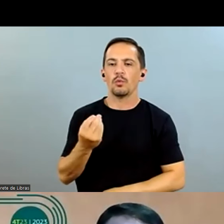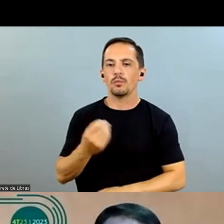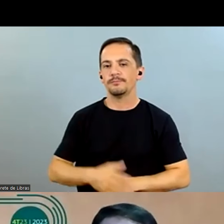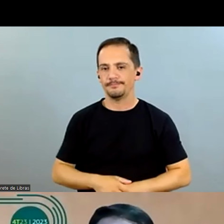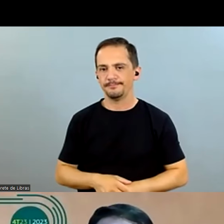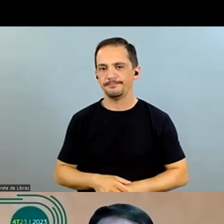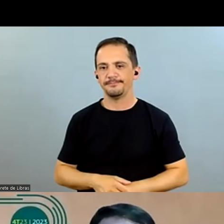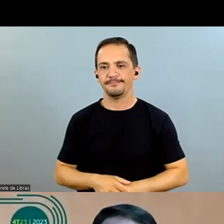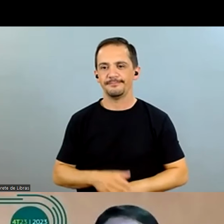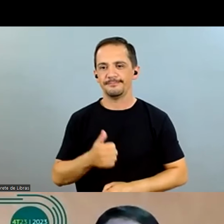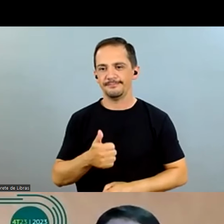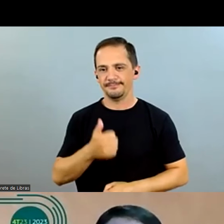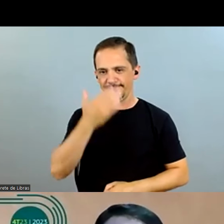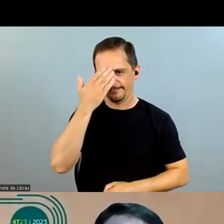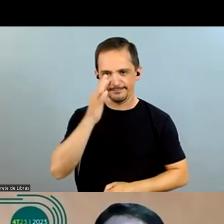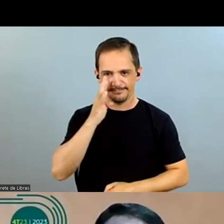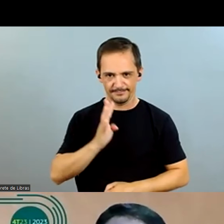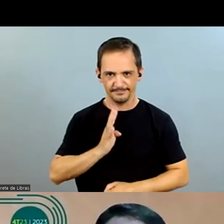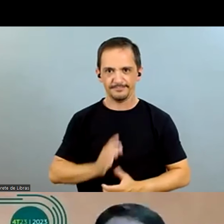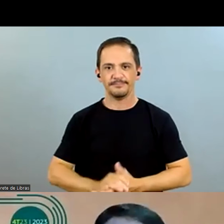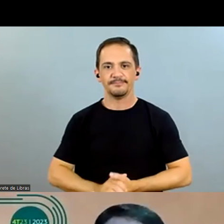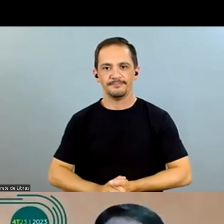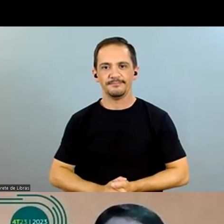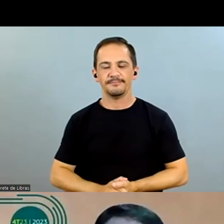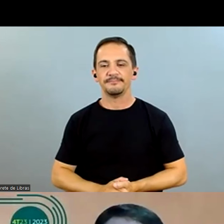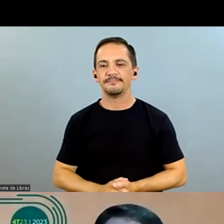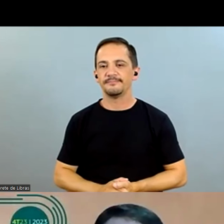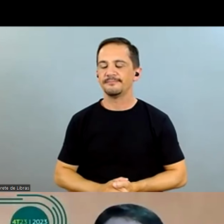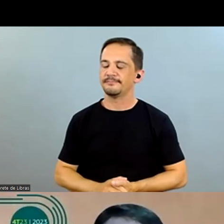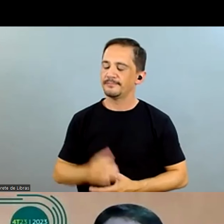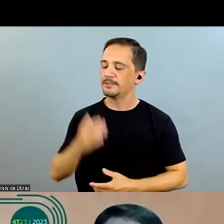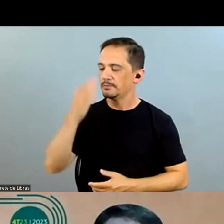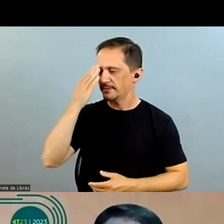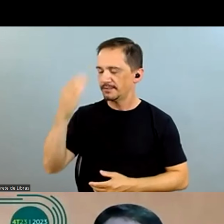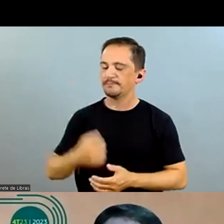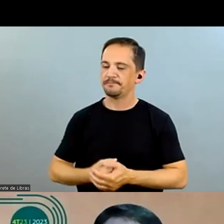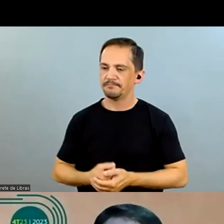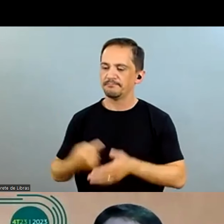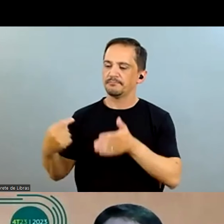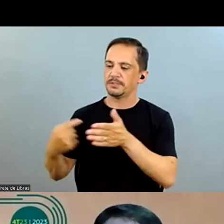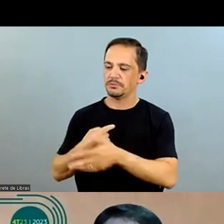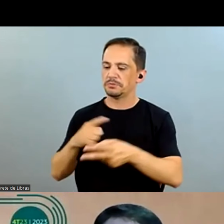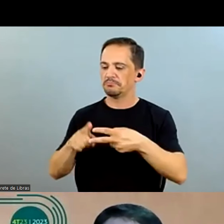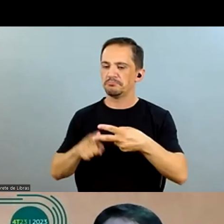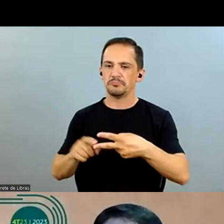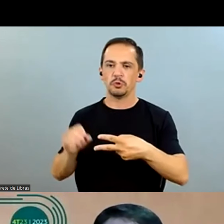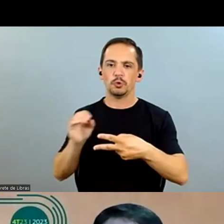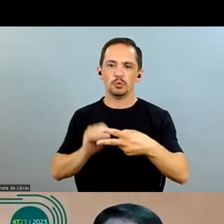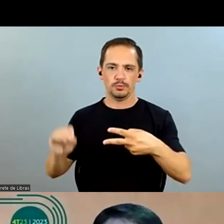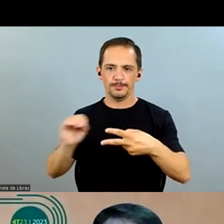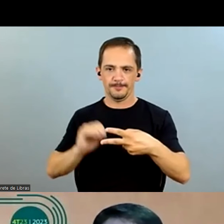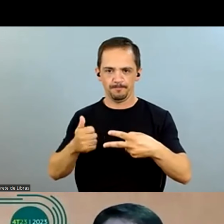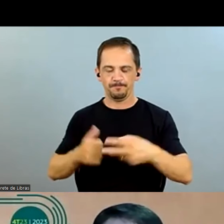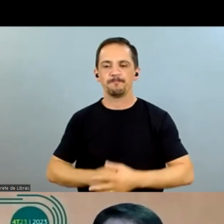Obrigado pessoal obrigado Caio muito legal excelentes perguntas né Eh Vamos